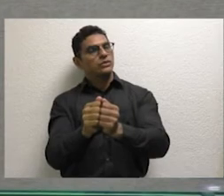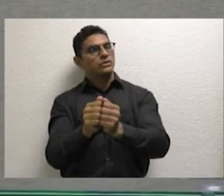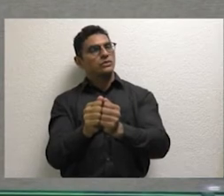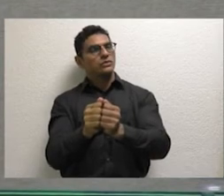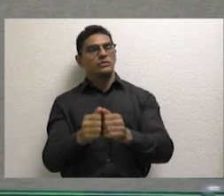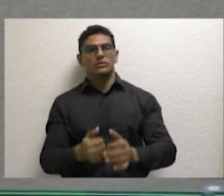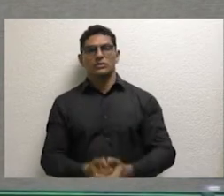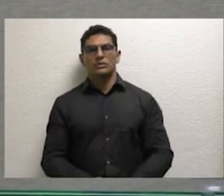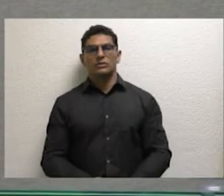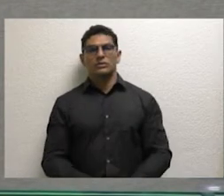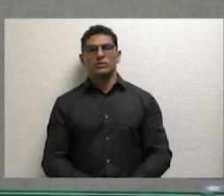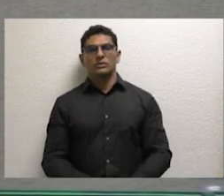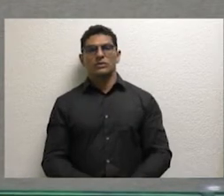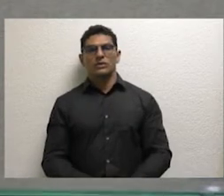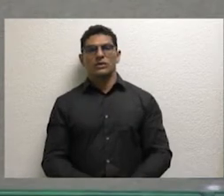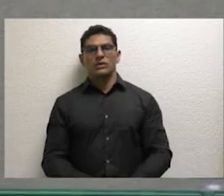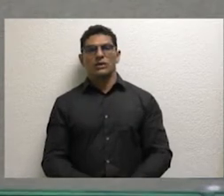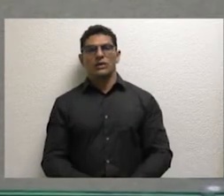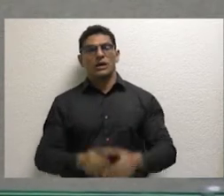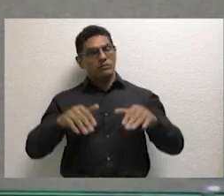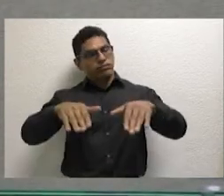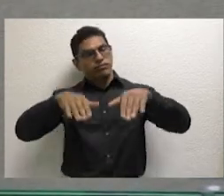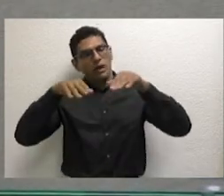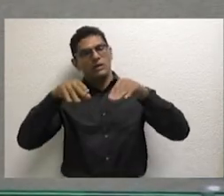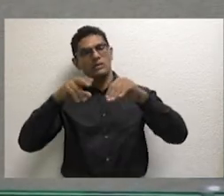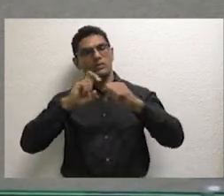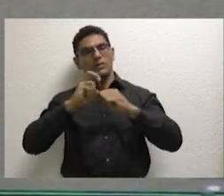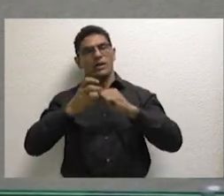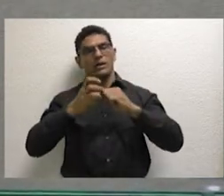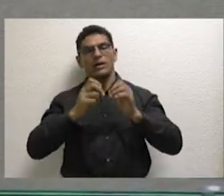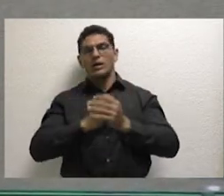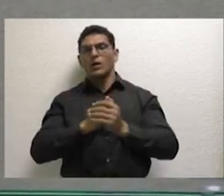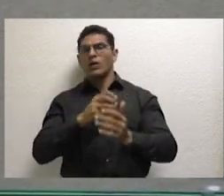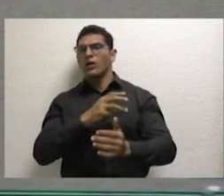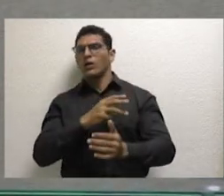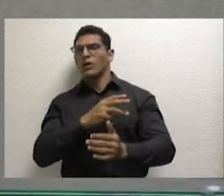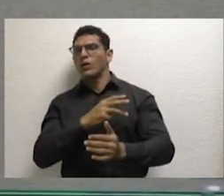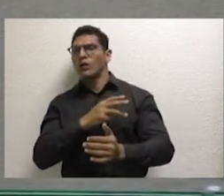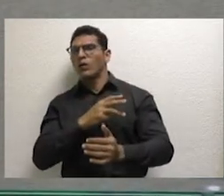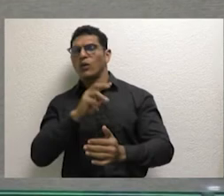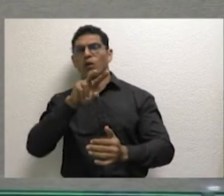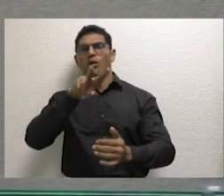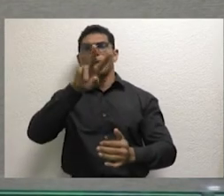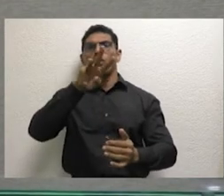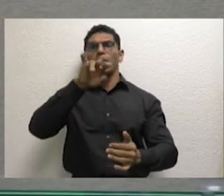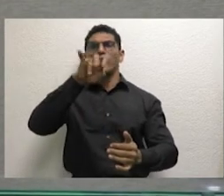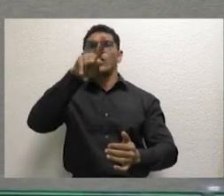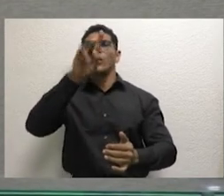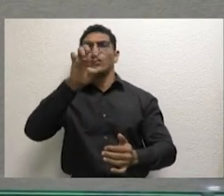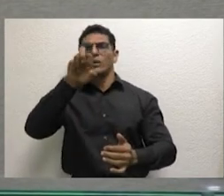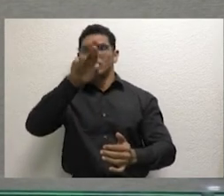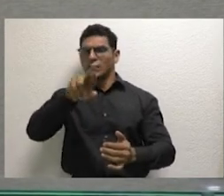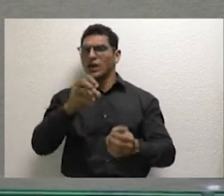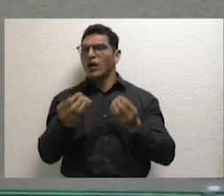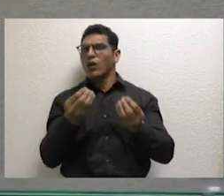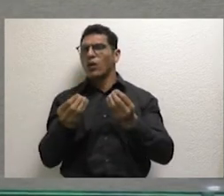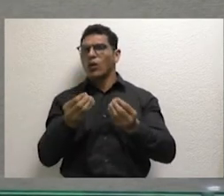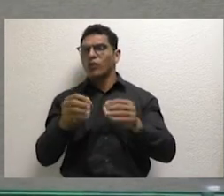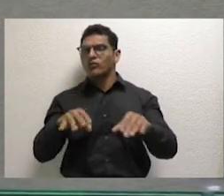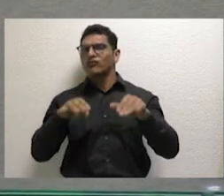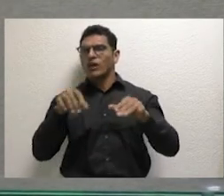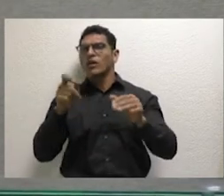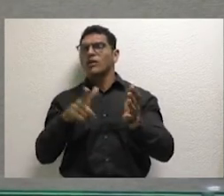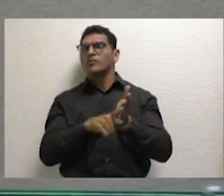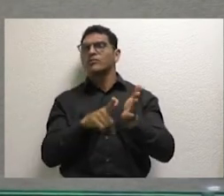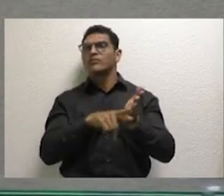à Assembleia mas deputado Wilke como é que a Assembleia pode contribuir se a matéria é